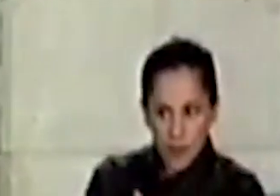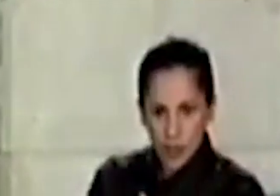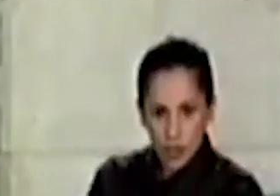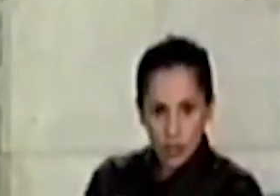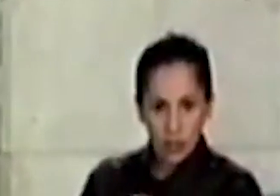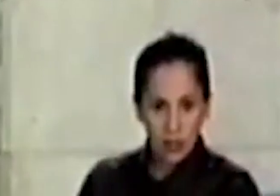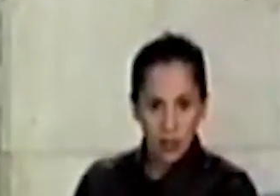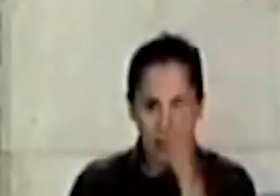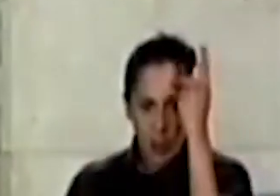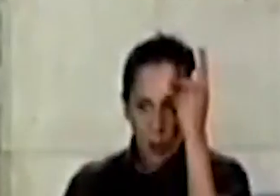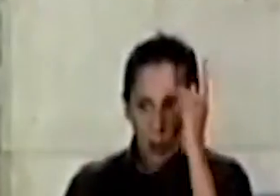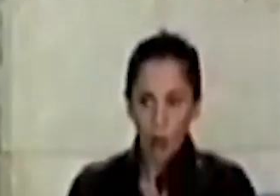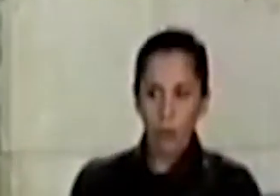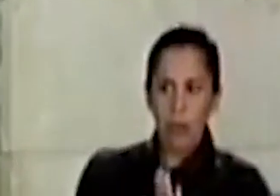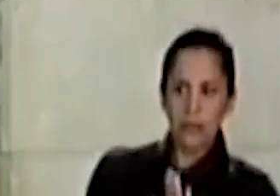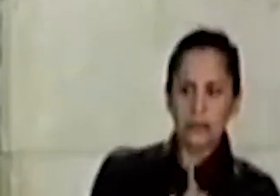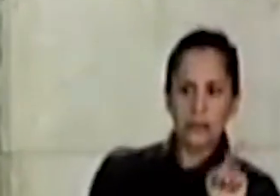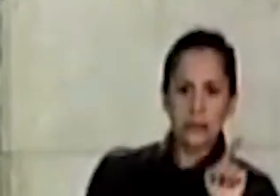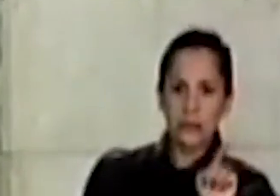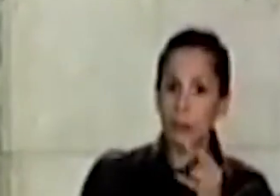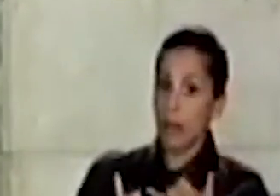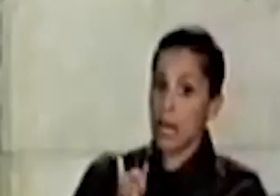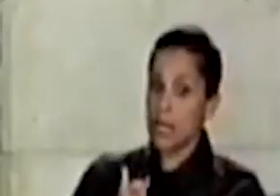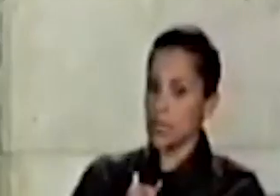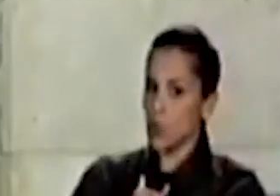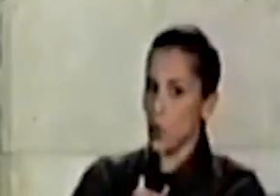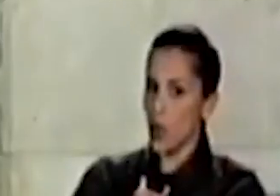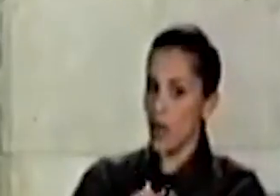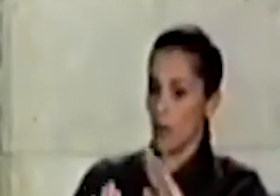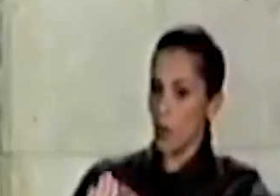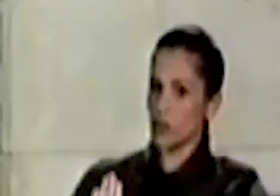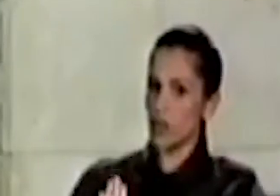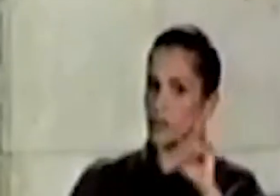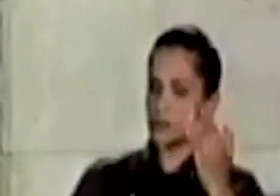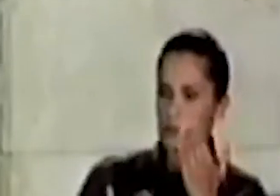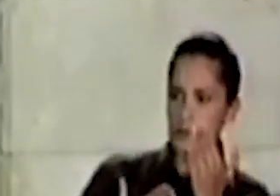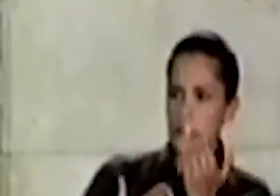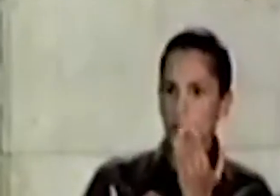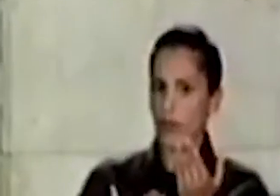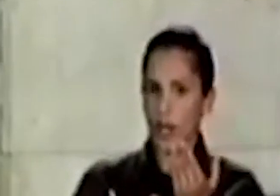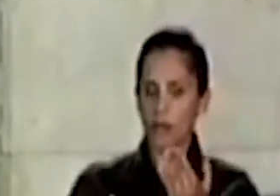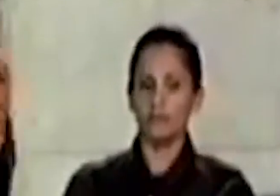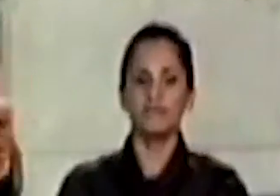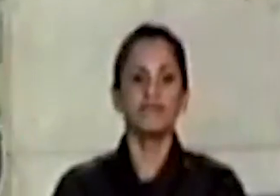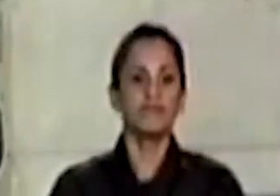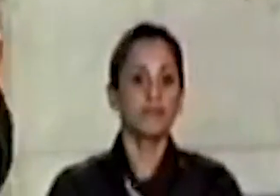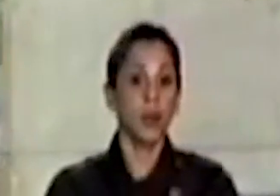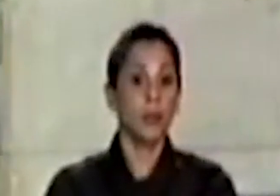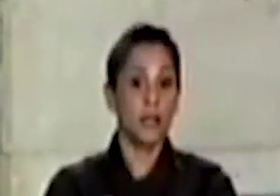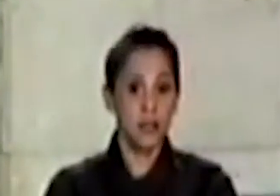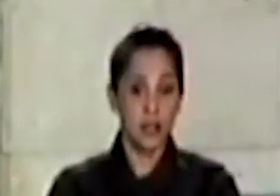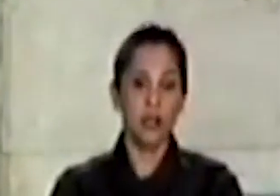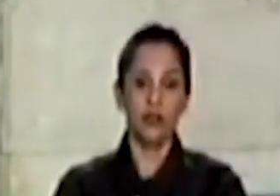São Paulo, a gente não sente isso. O presidente da SP Negócios, quando apresentou na